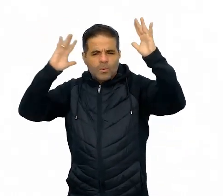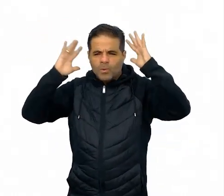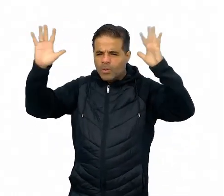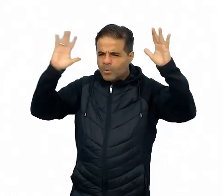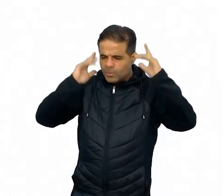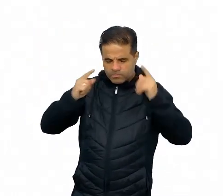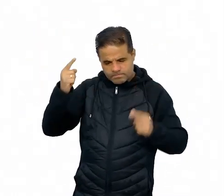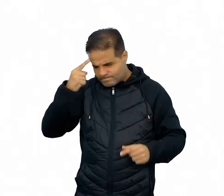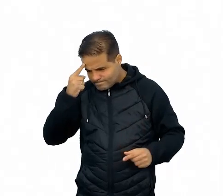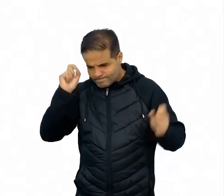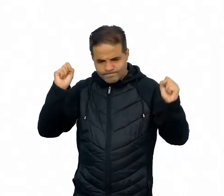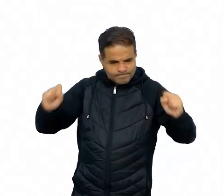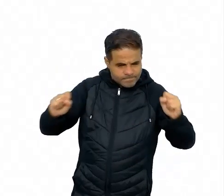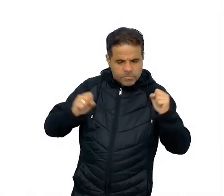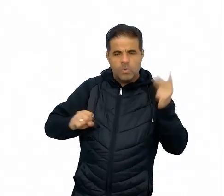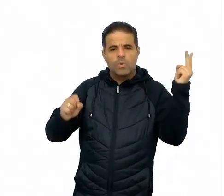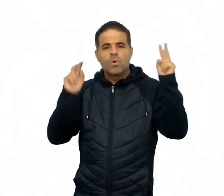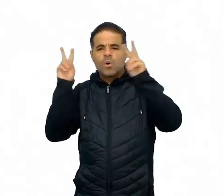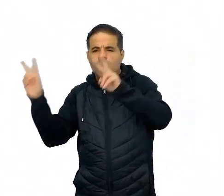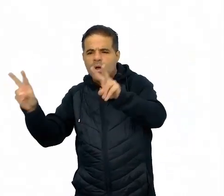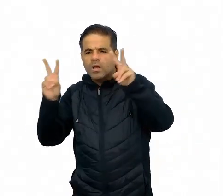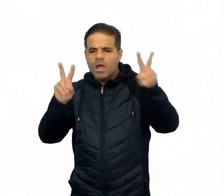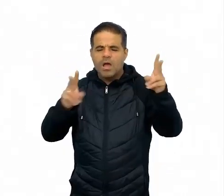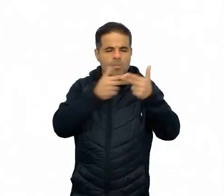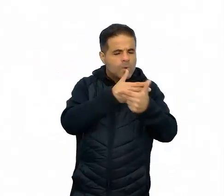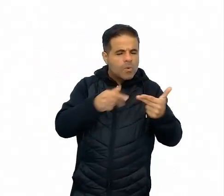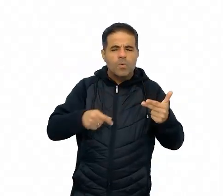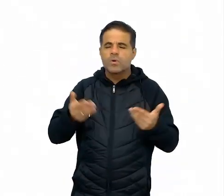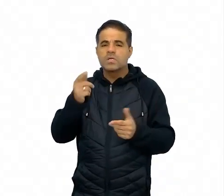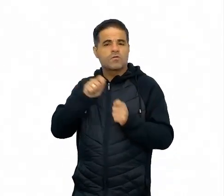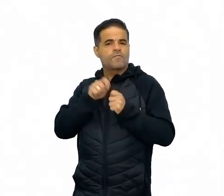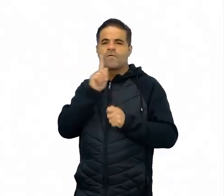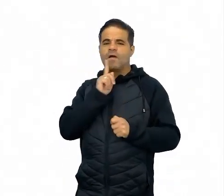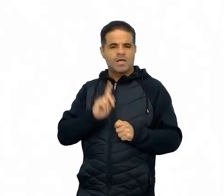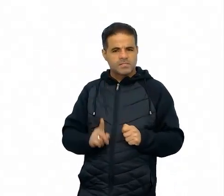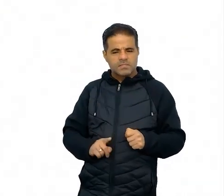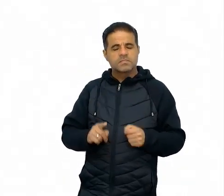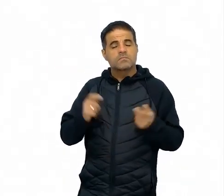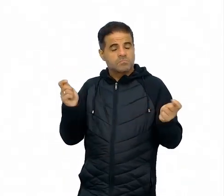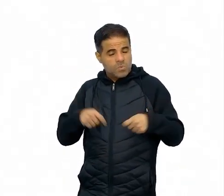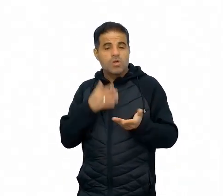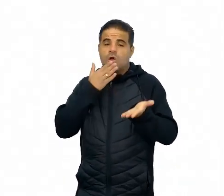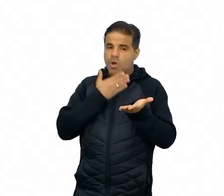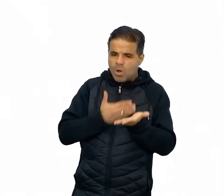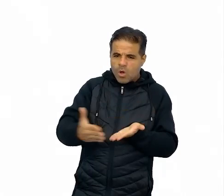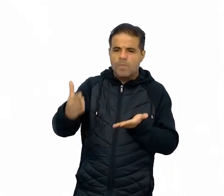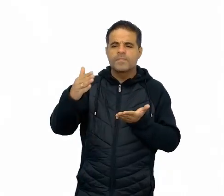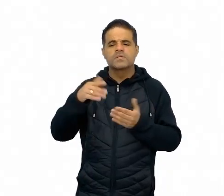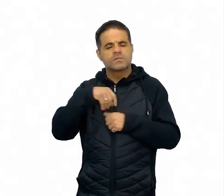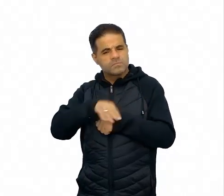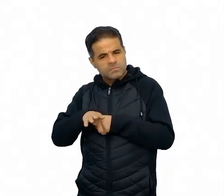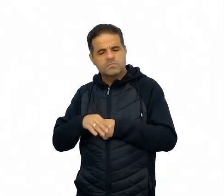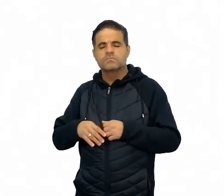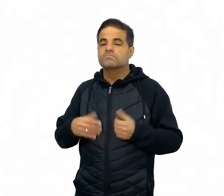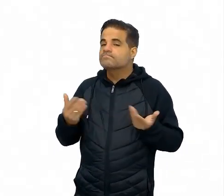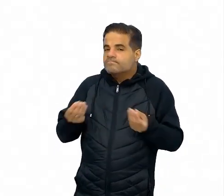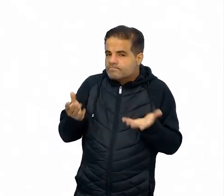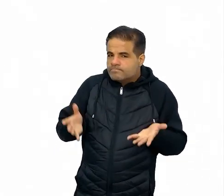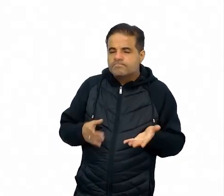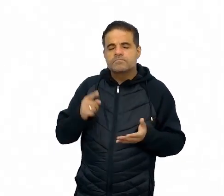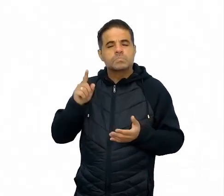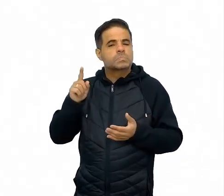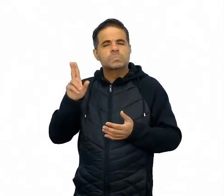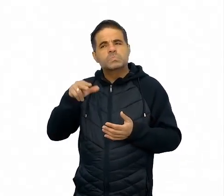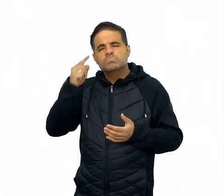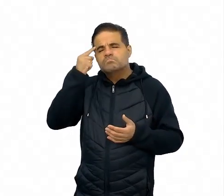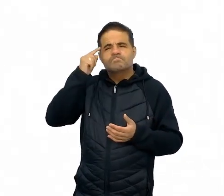bacana a gente poder olhar para alguma coisa que a gente não fazia e a gente pode começar a passar a fazer, né? Ou a gente nunca